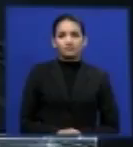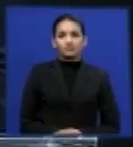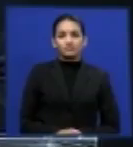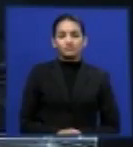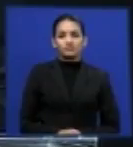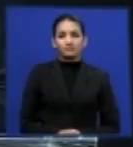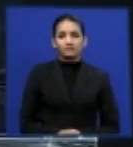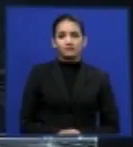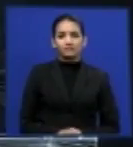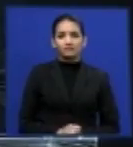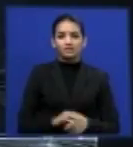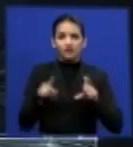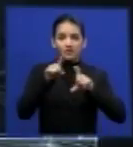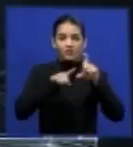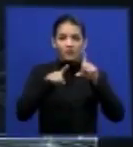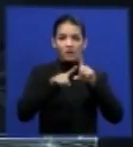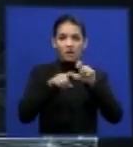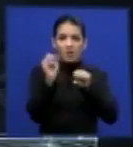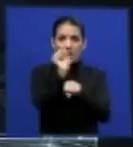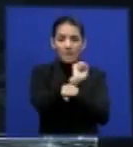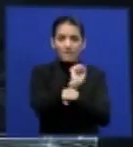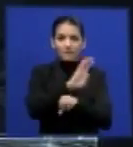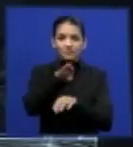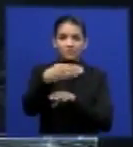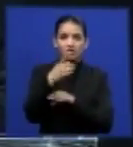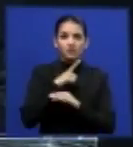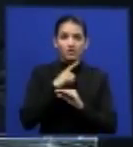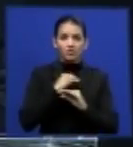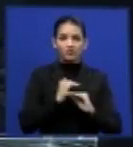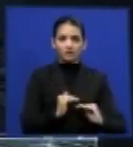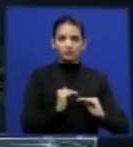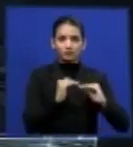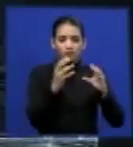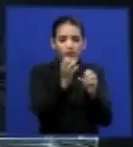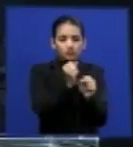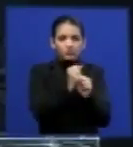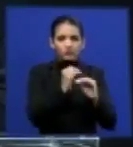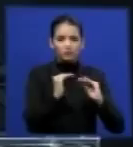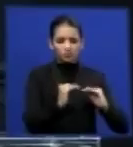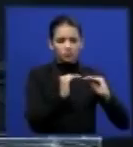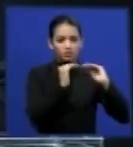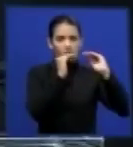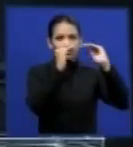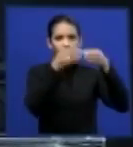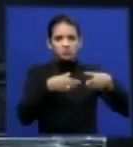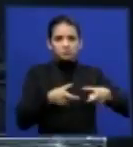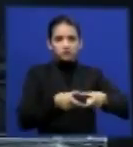O pneu, quando armazenado, ele corre o risco de ser